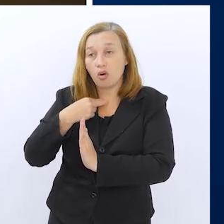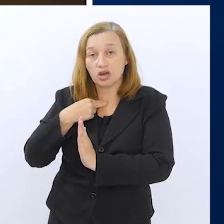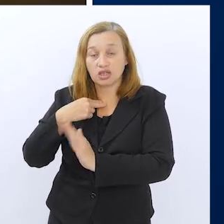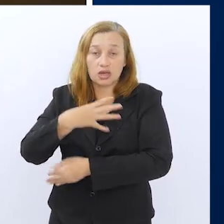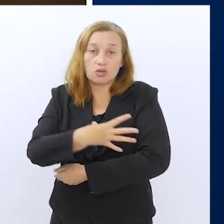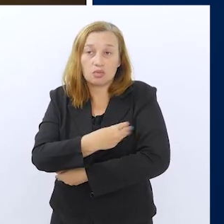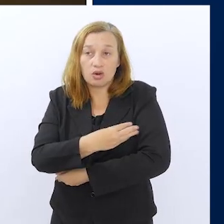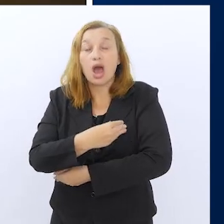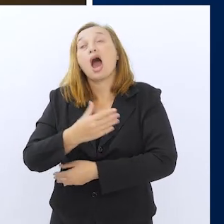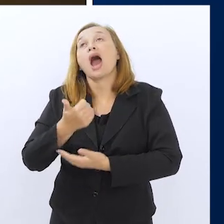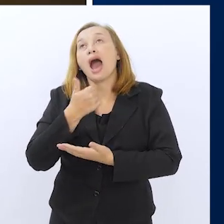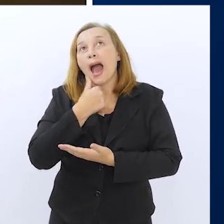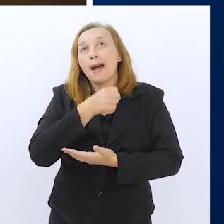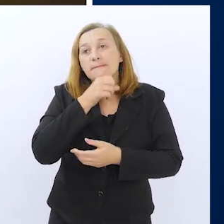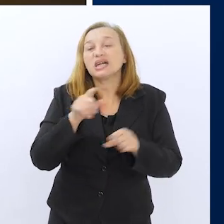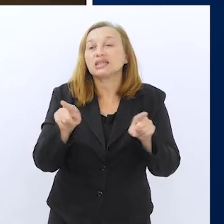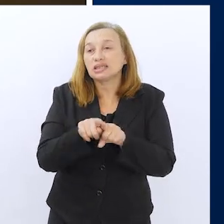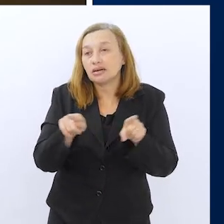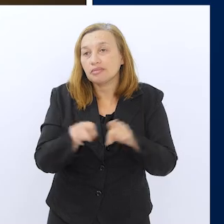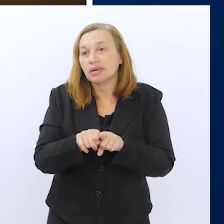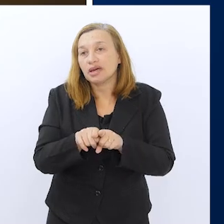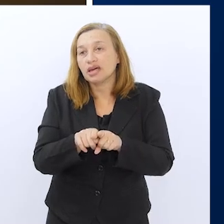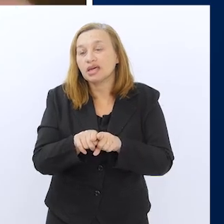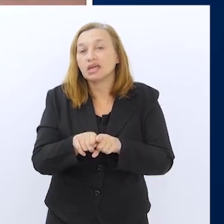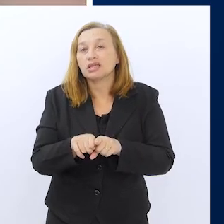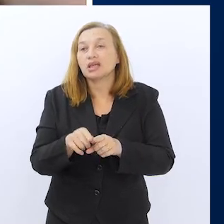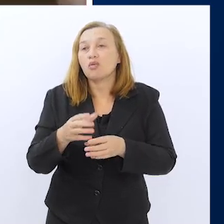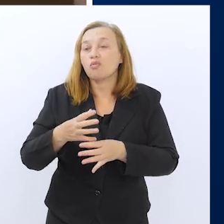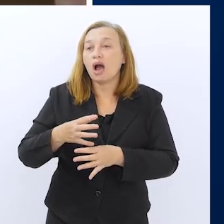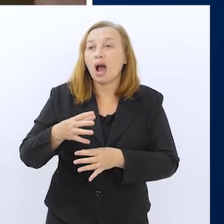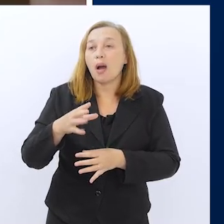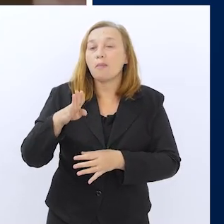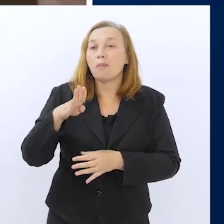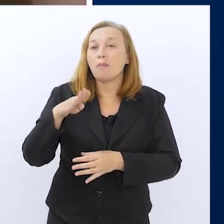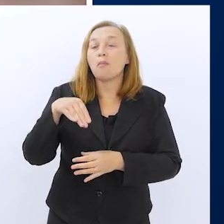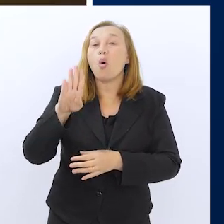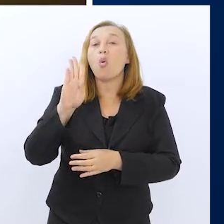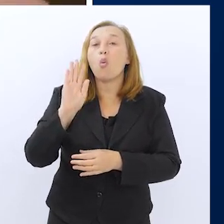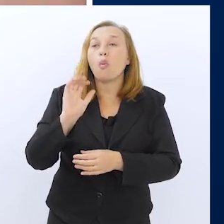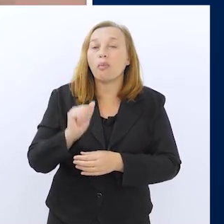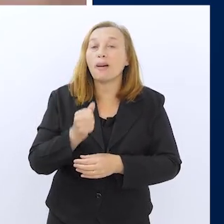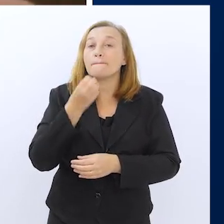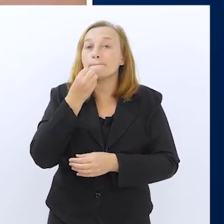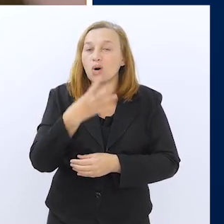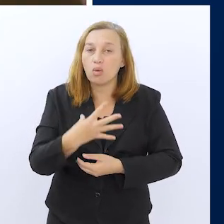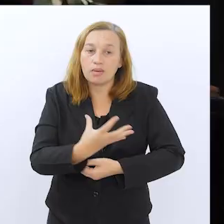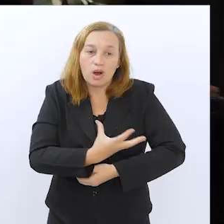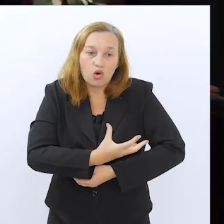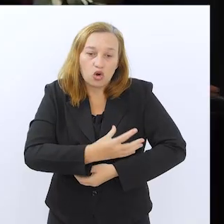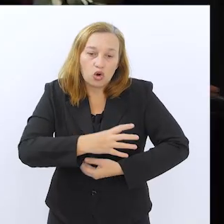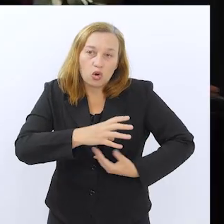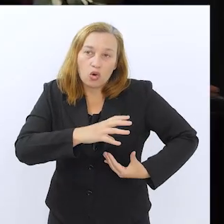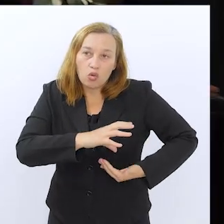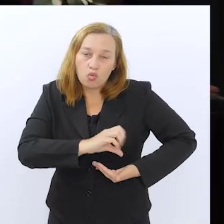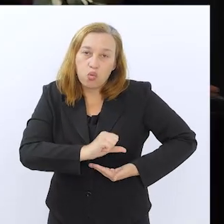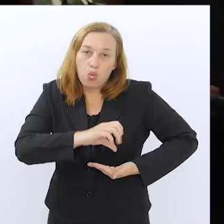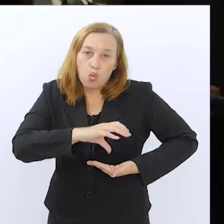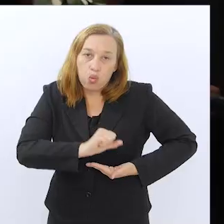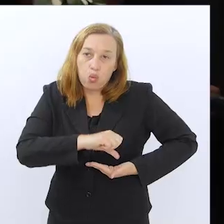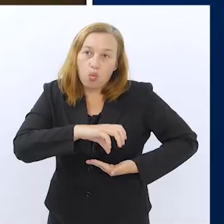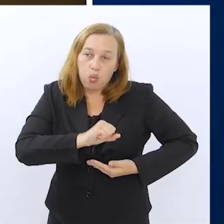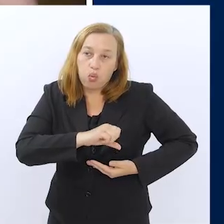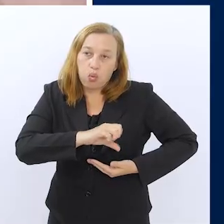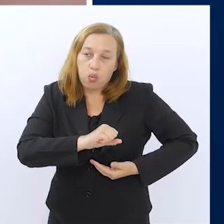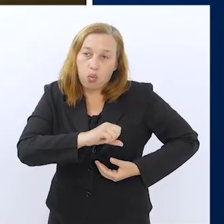bico. A mãe também ter uma boa bomba de ordenha, né? Se porventura precisar fazer uma ordenha